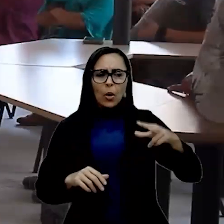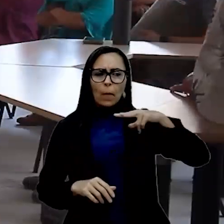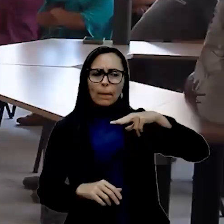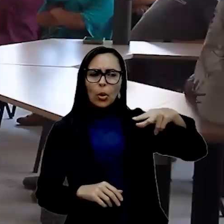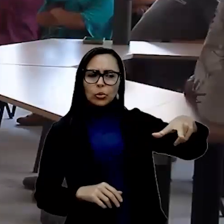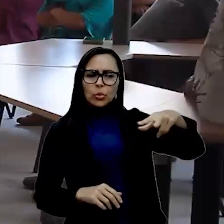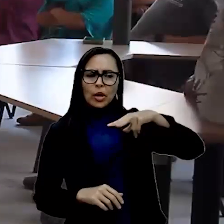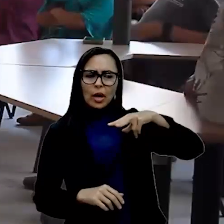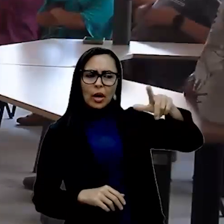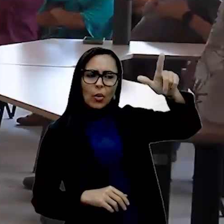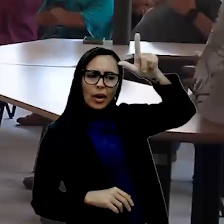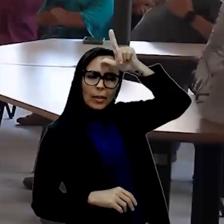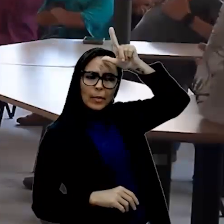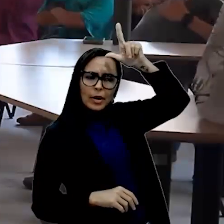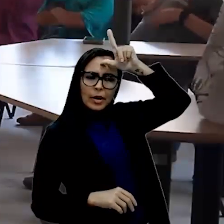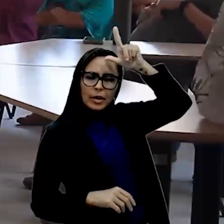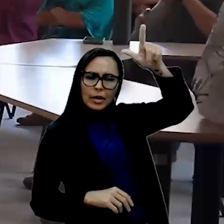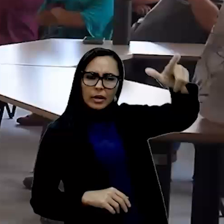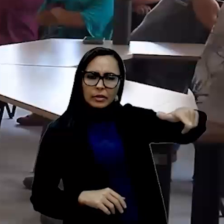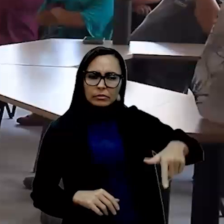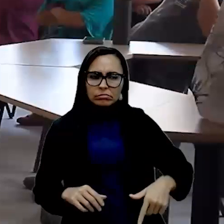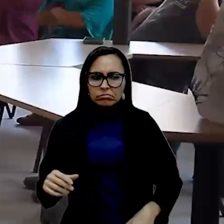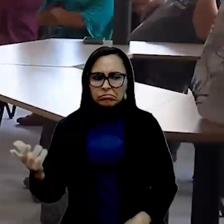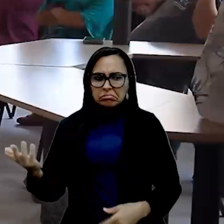Brasil não está nem por aqui. Né?